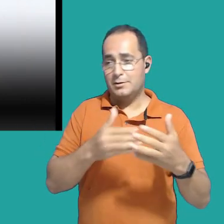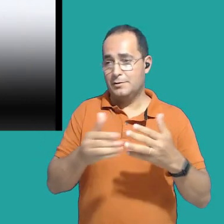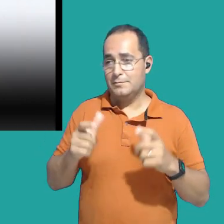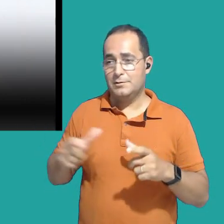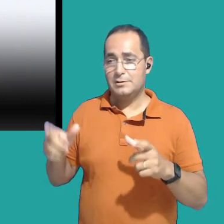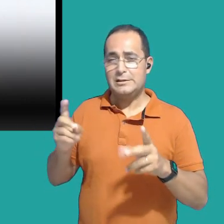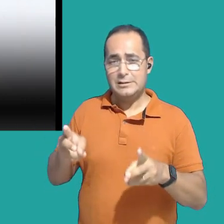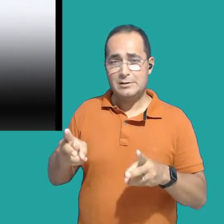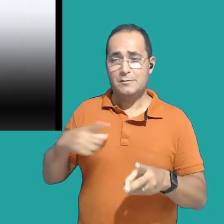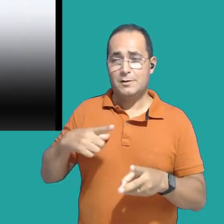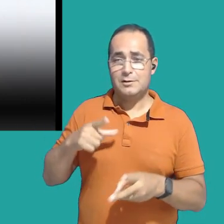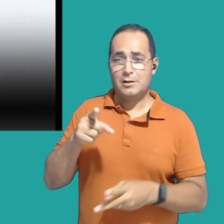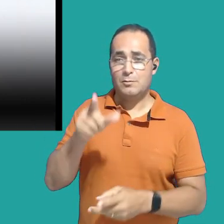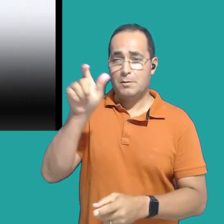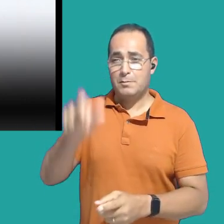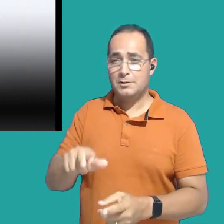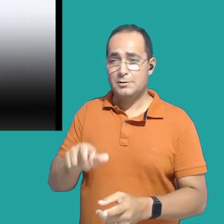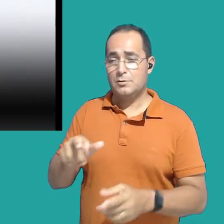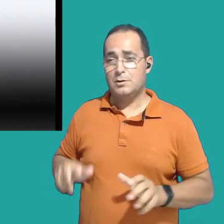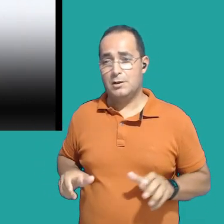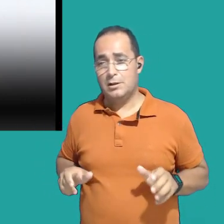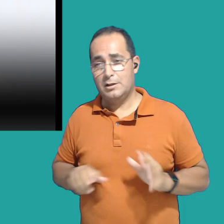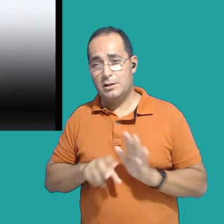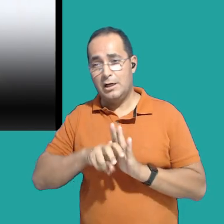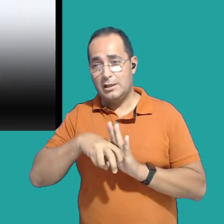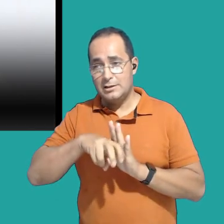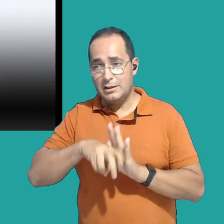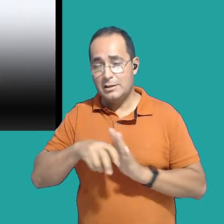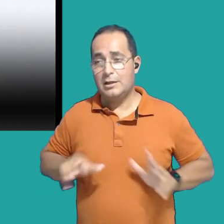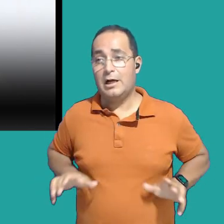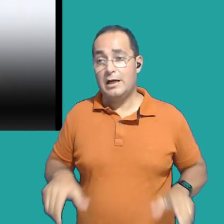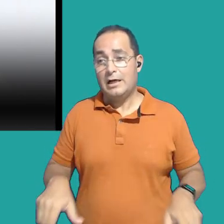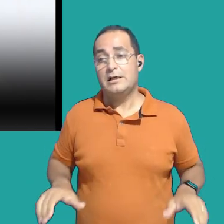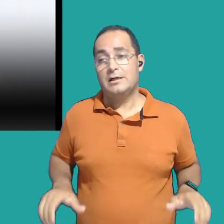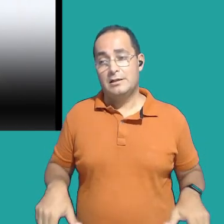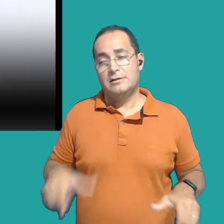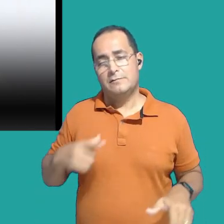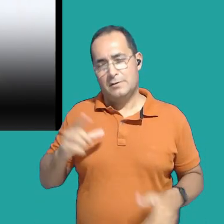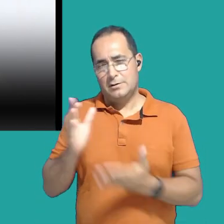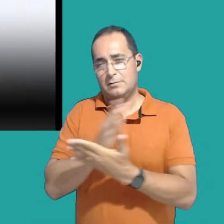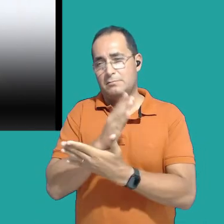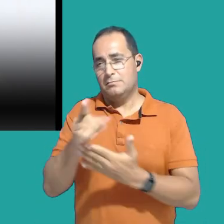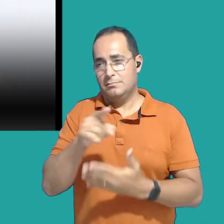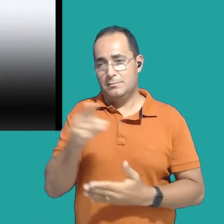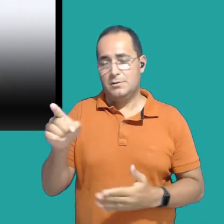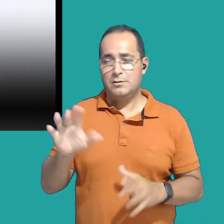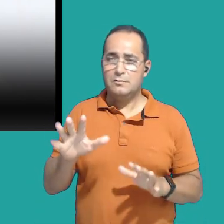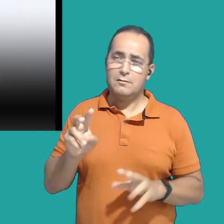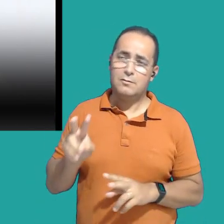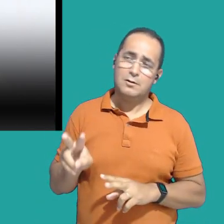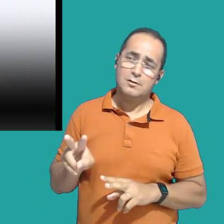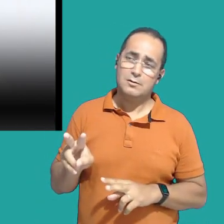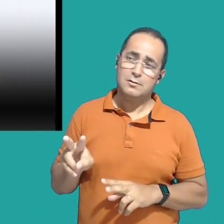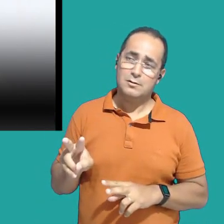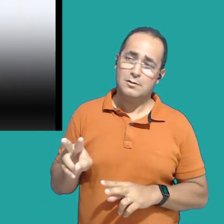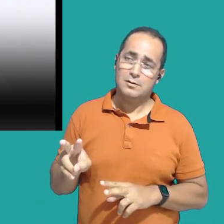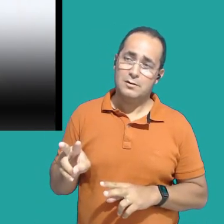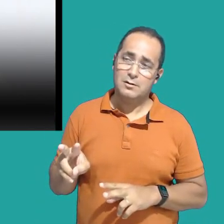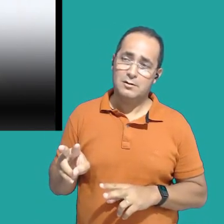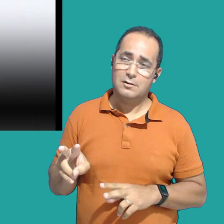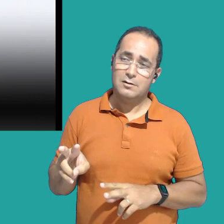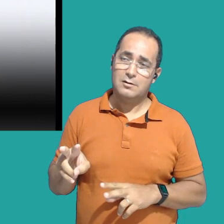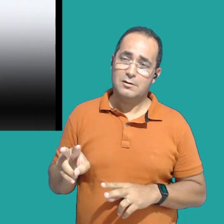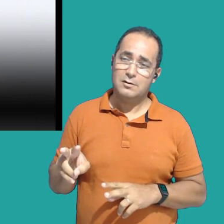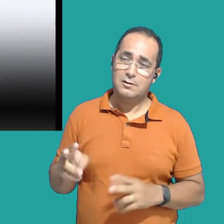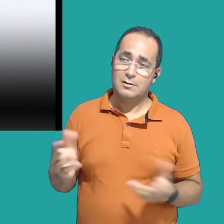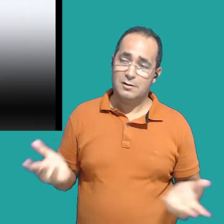estejamos. Sempre vai surgir alguma pessoa cadeirante. Um dia desse surgiu uma moça cadeirante, eu fiquei olhando assim, ela lá.